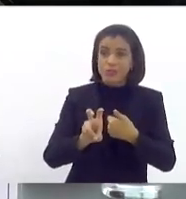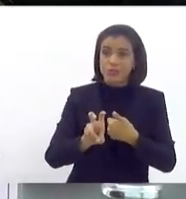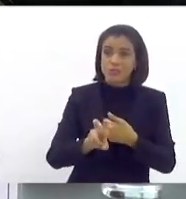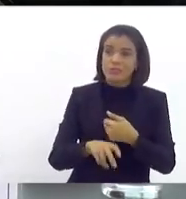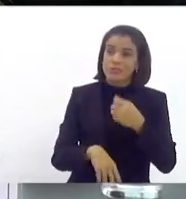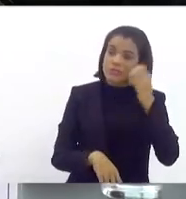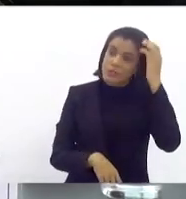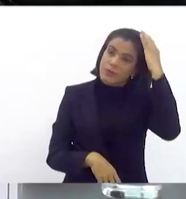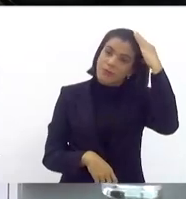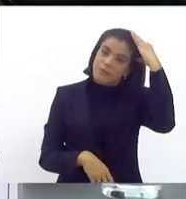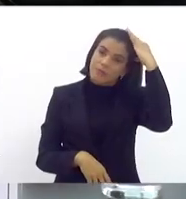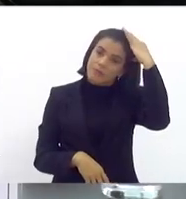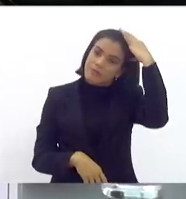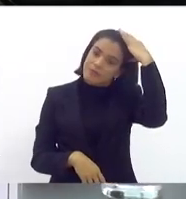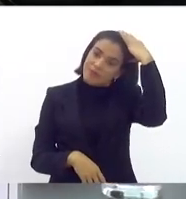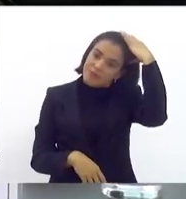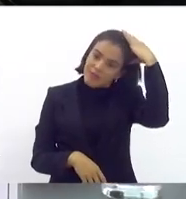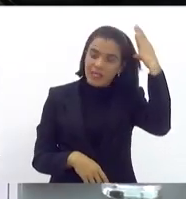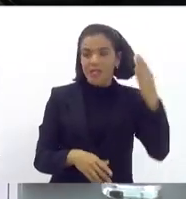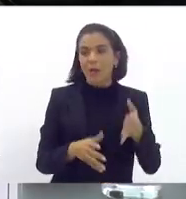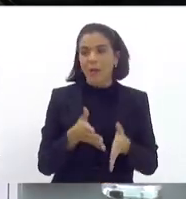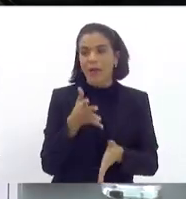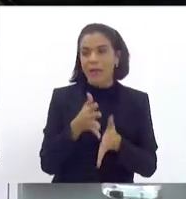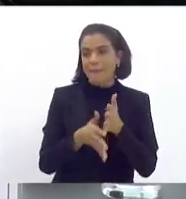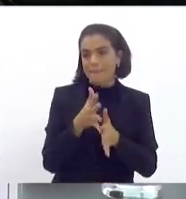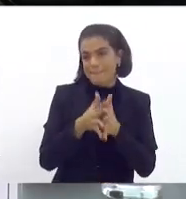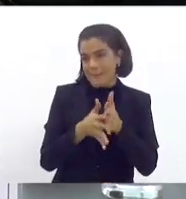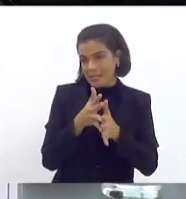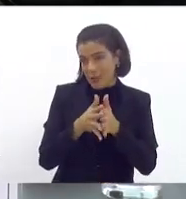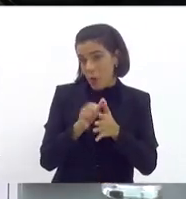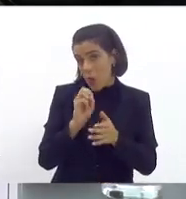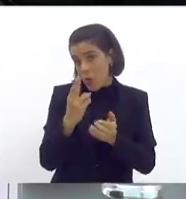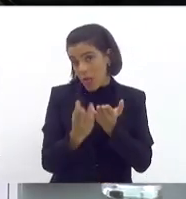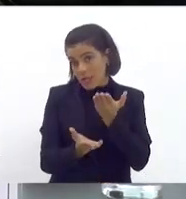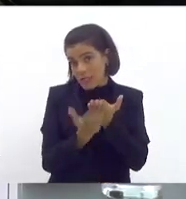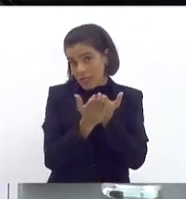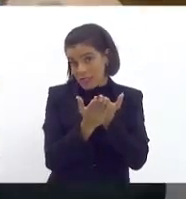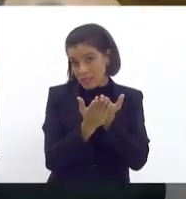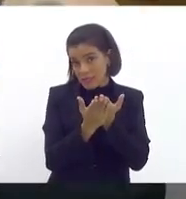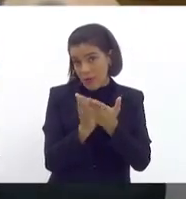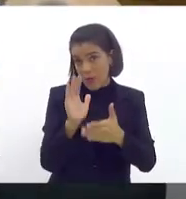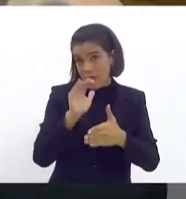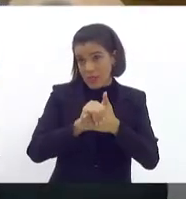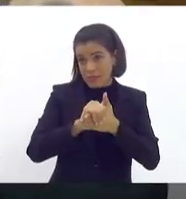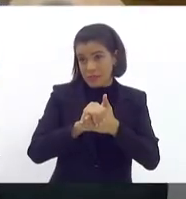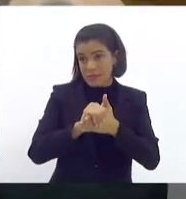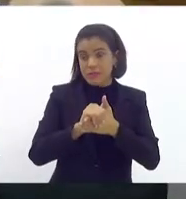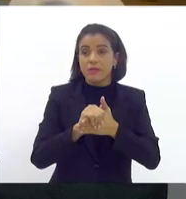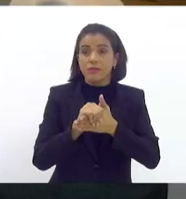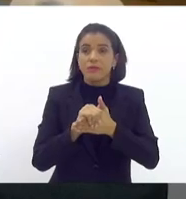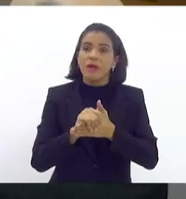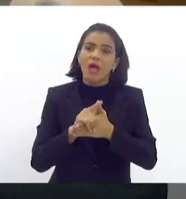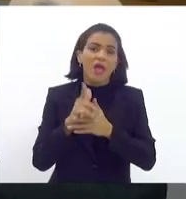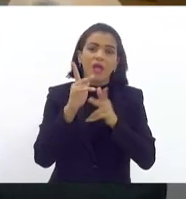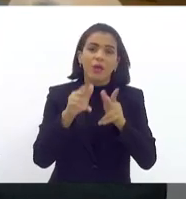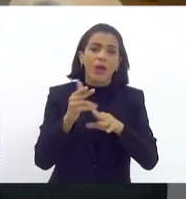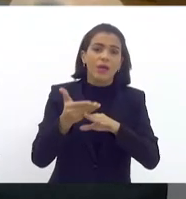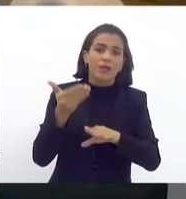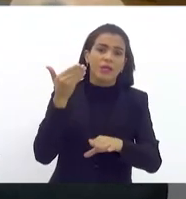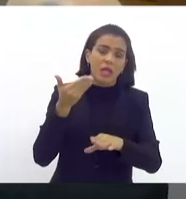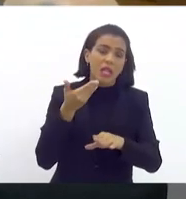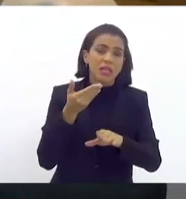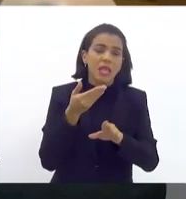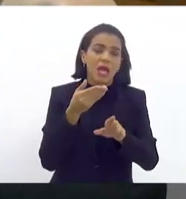Então, seria, nesse caso, seria seria anexação. Anexação. Não, eu acho que é o mesmo caso anterior. Na verdade, ele está